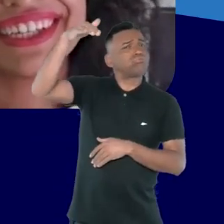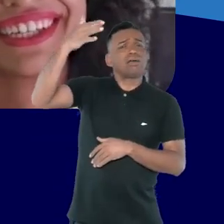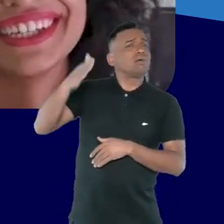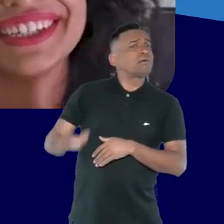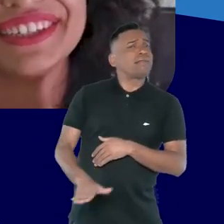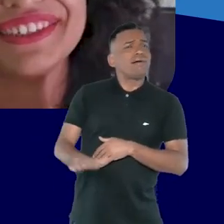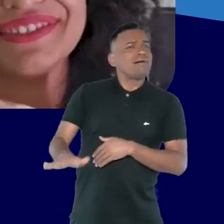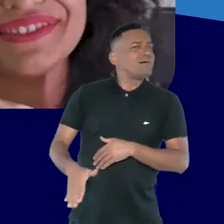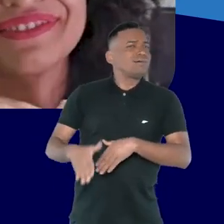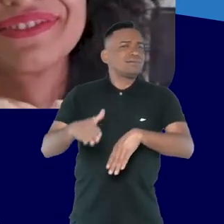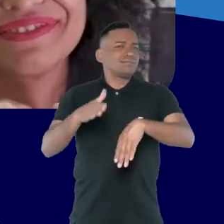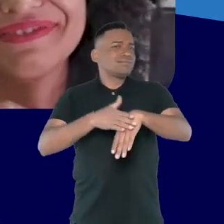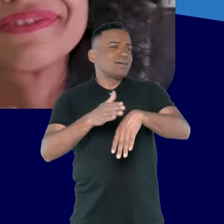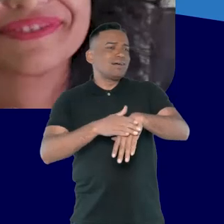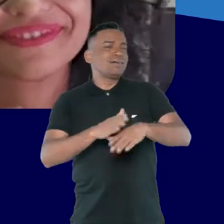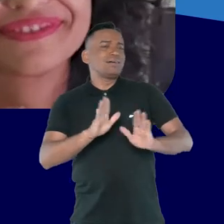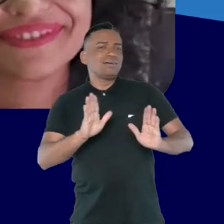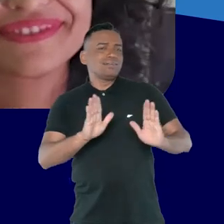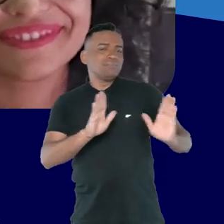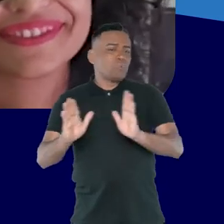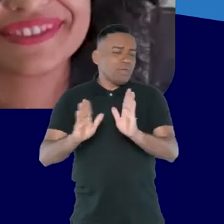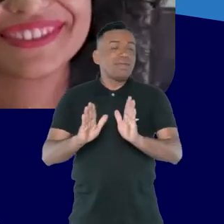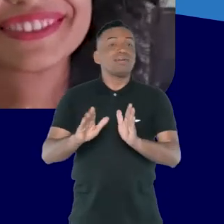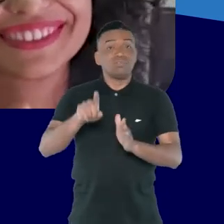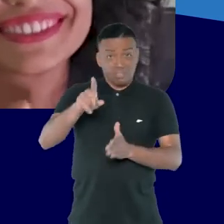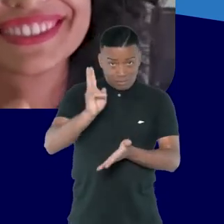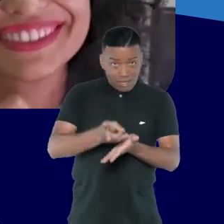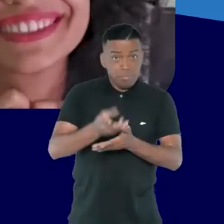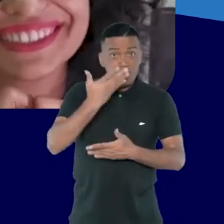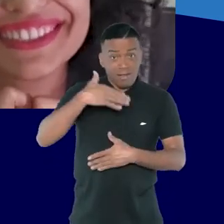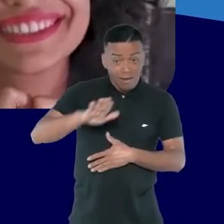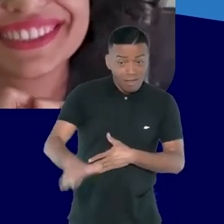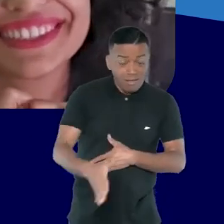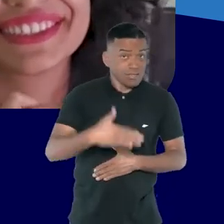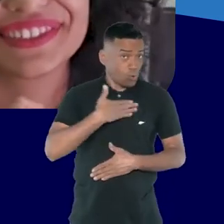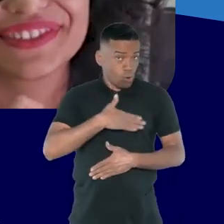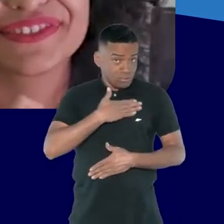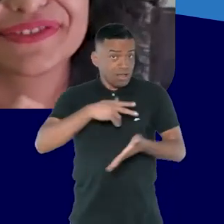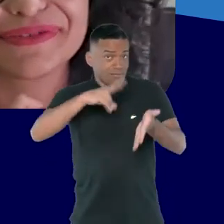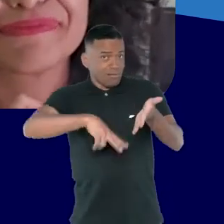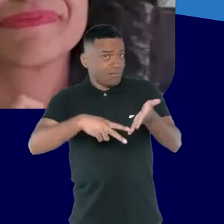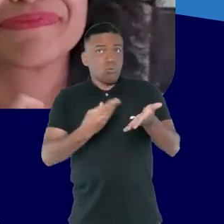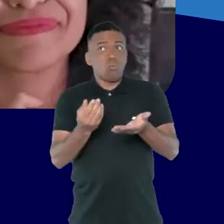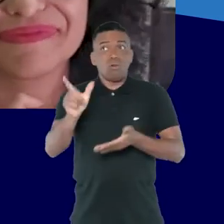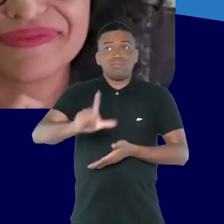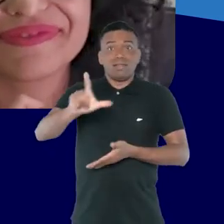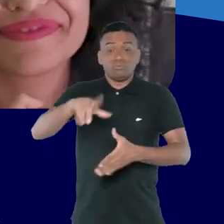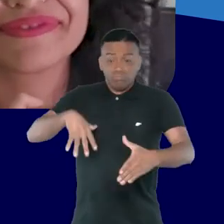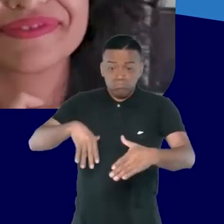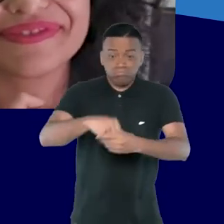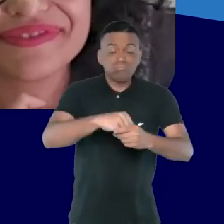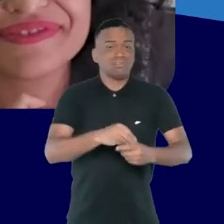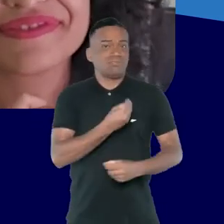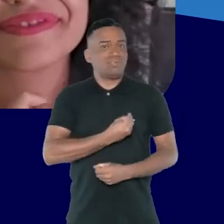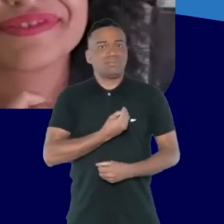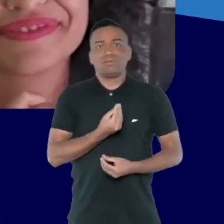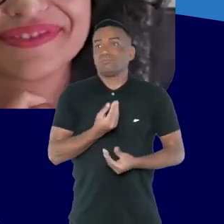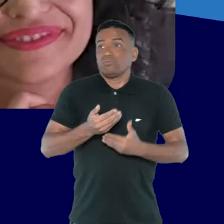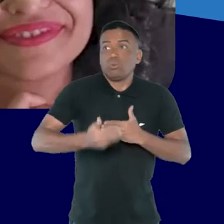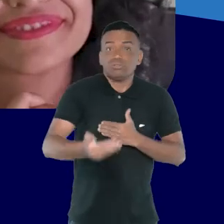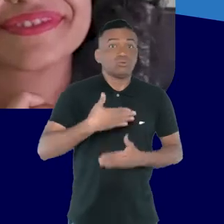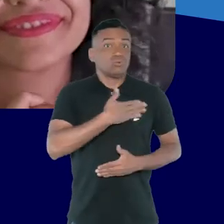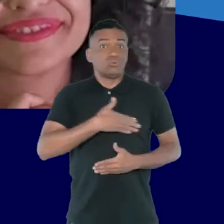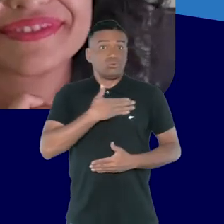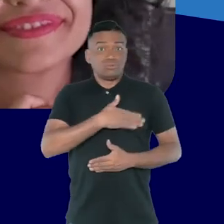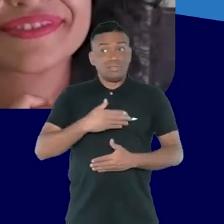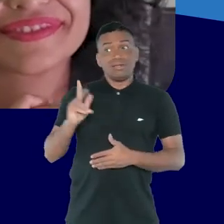traja blusa branca e por cima usa uma jaqueta jeans. Seu fundo é composto por um banner em tons de azul e verde, estampado com a logomarca do Sempre um